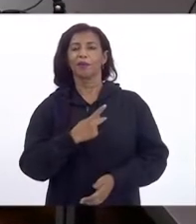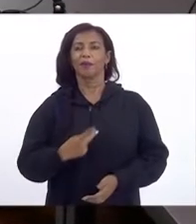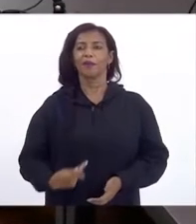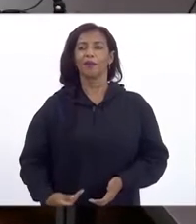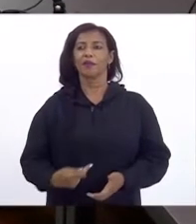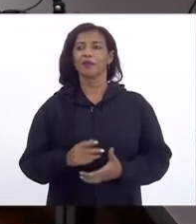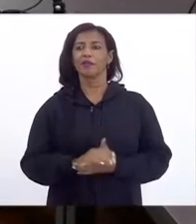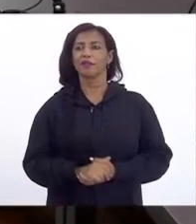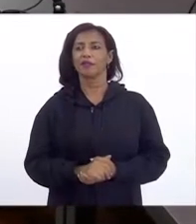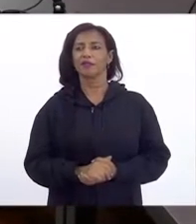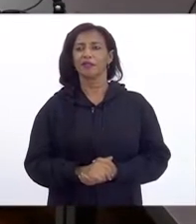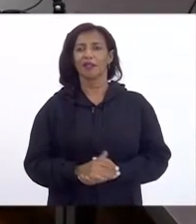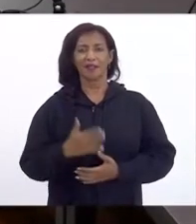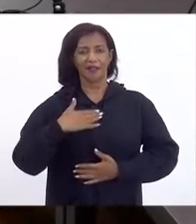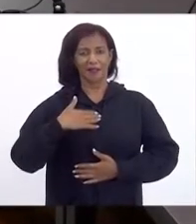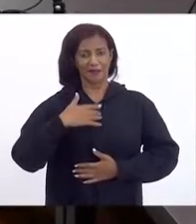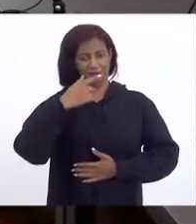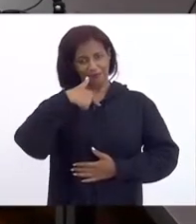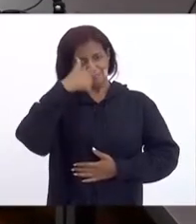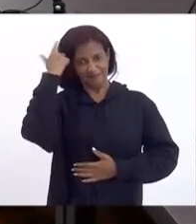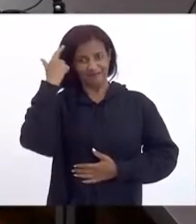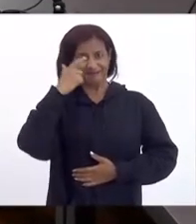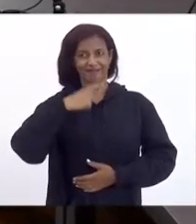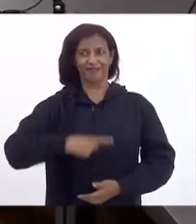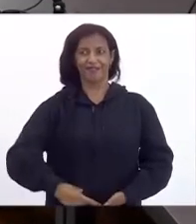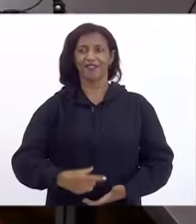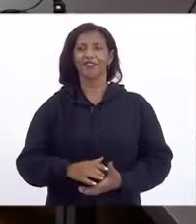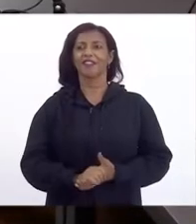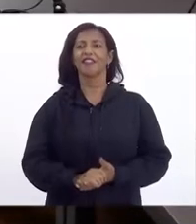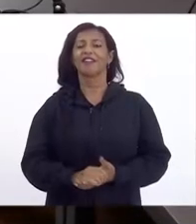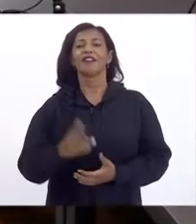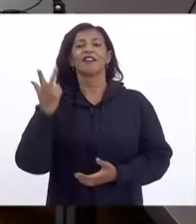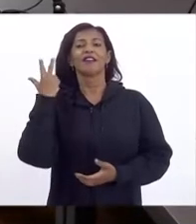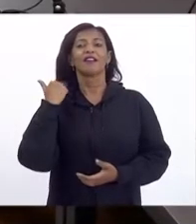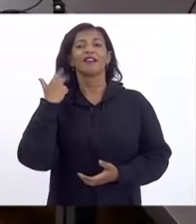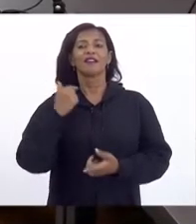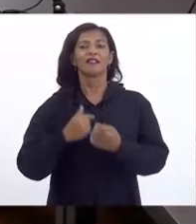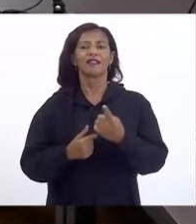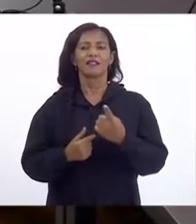presidente a minha pessoa. Deputado Marcelo Cabeleireiro.